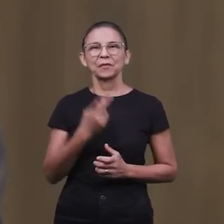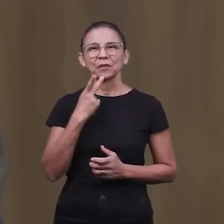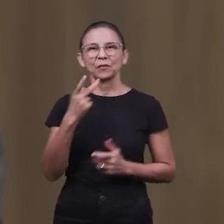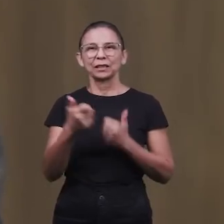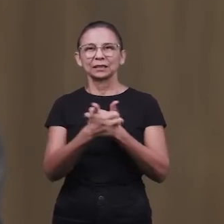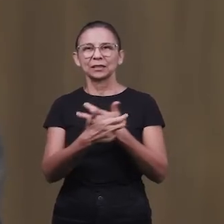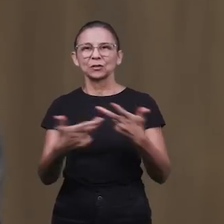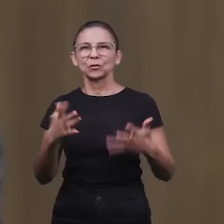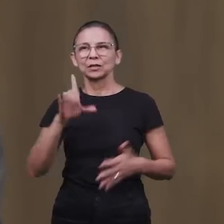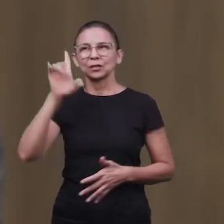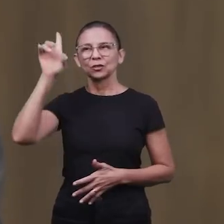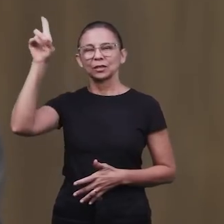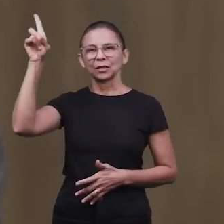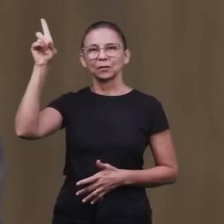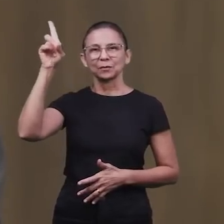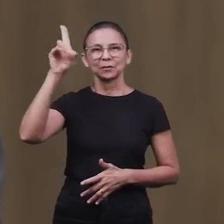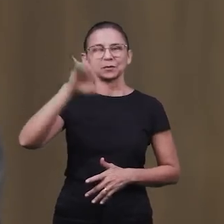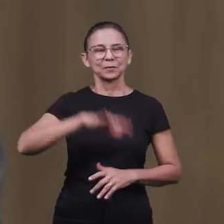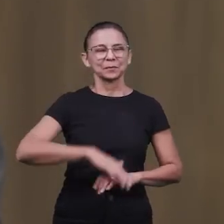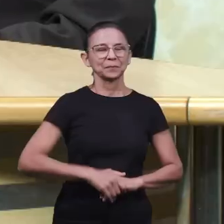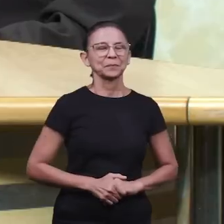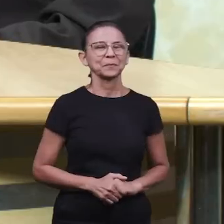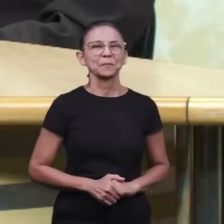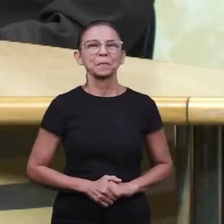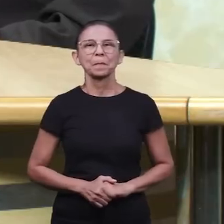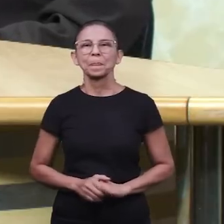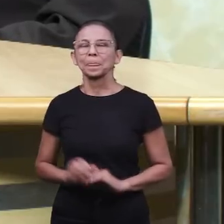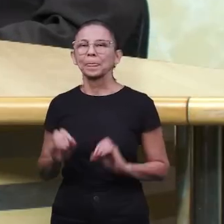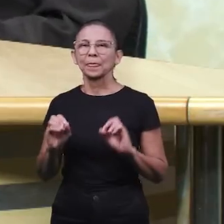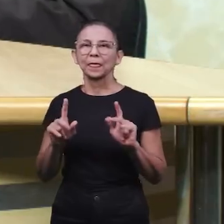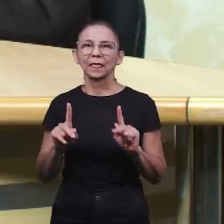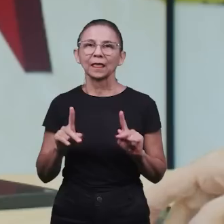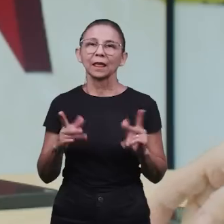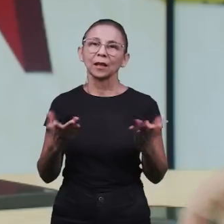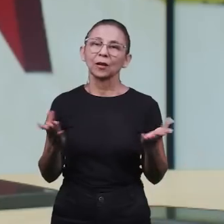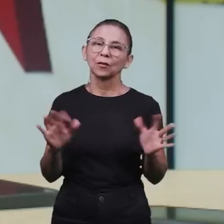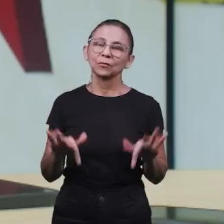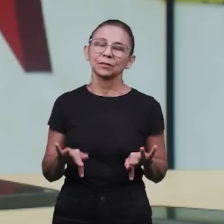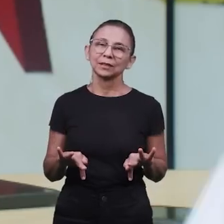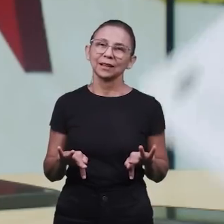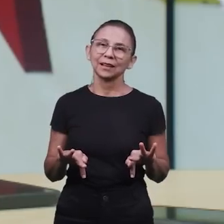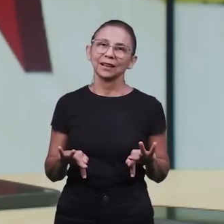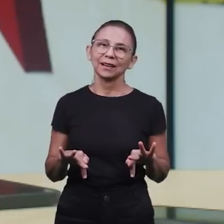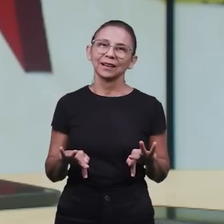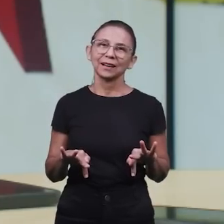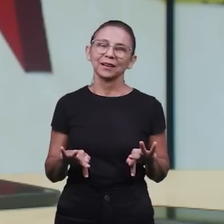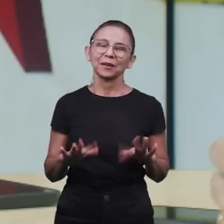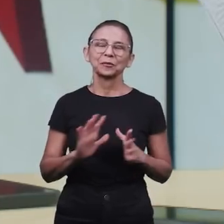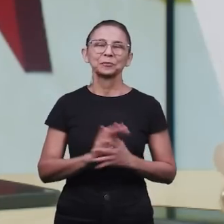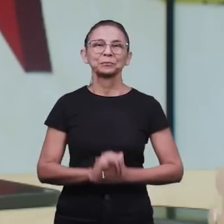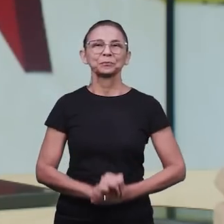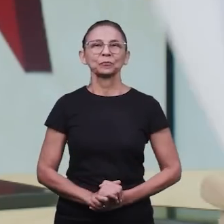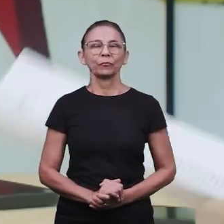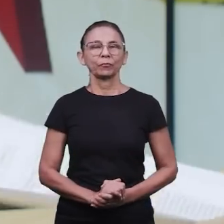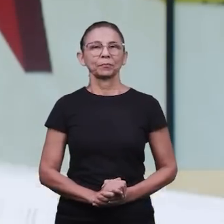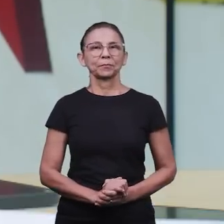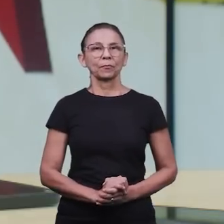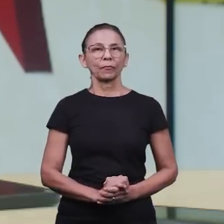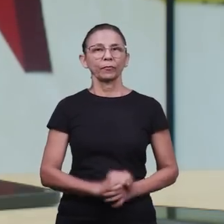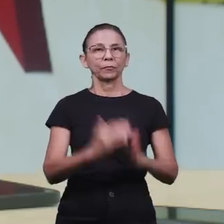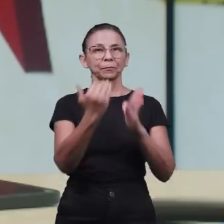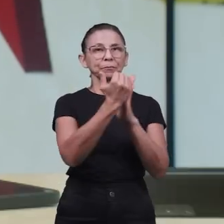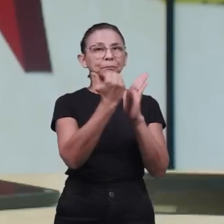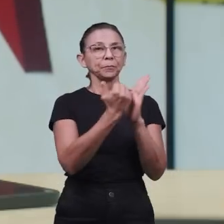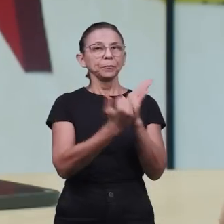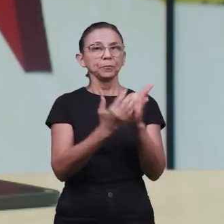Deus. Despedimos dos irmãos também com a paz do Senhor. Glória a Jesus. Muito bem. Chegamos ao final, então, de uma nova sequência.